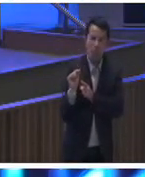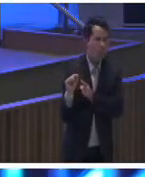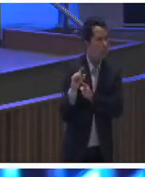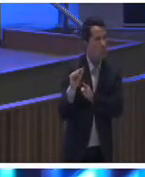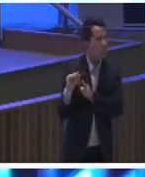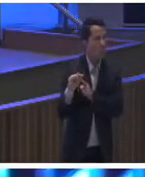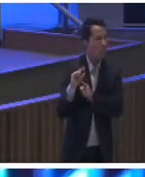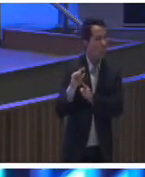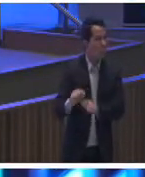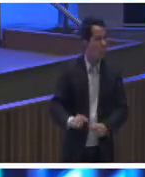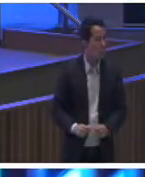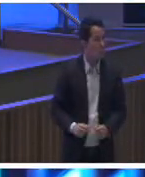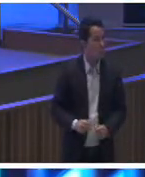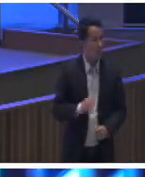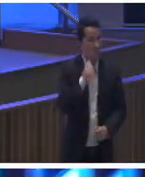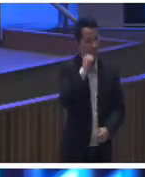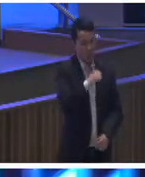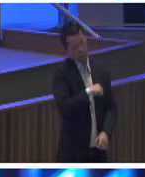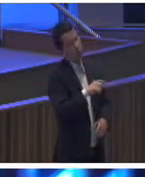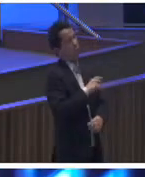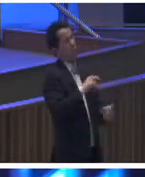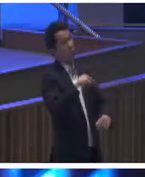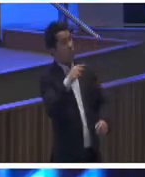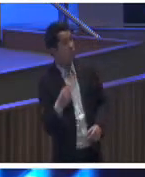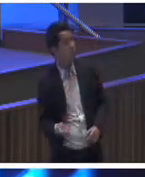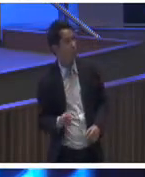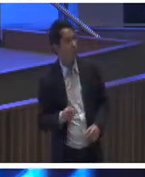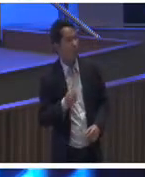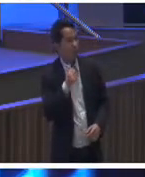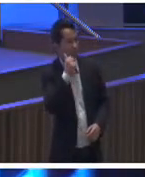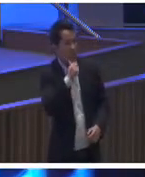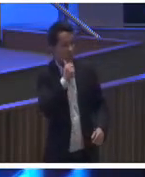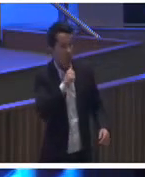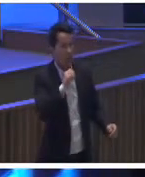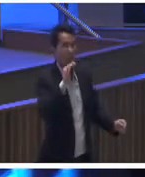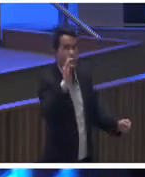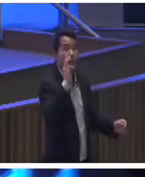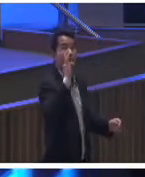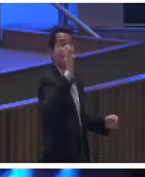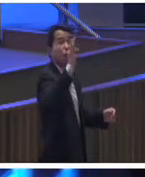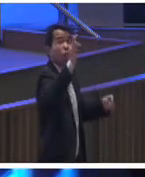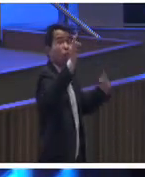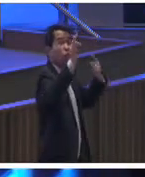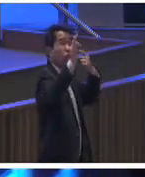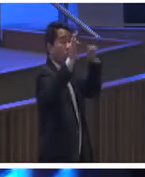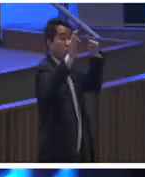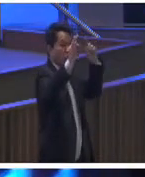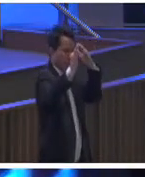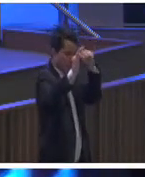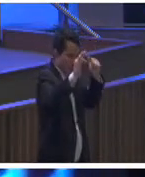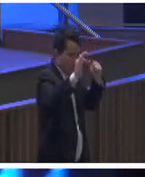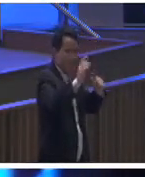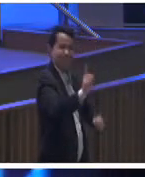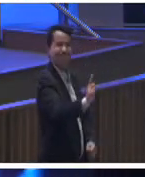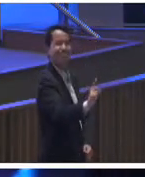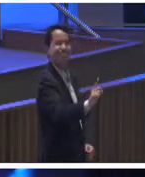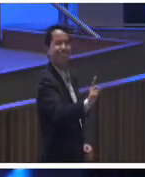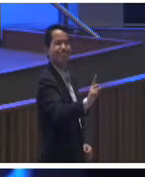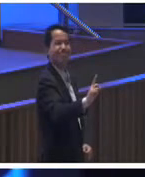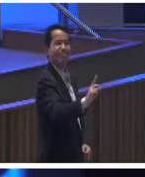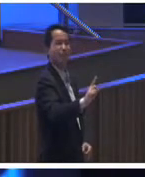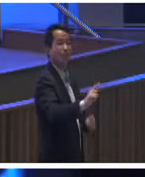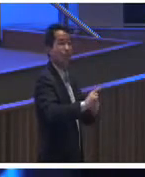partir daquele momento, nunca mais aquela mulher conseguiu adivinhar nada, e os donos da escrava